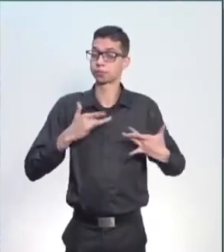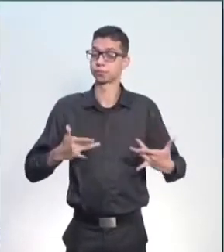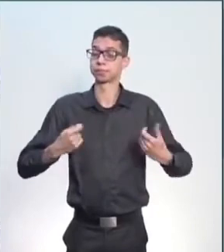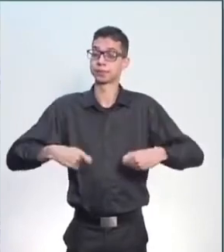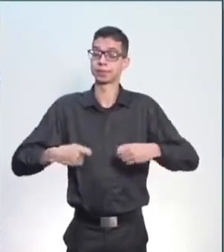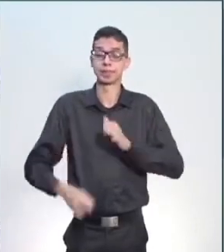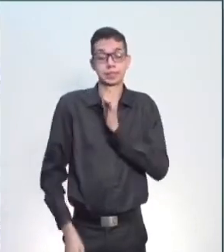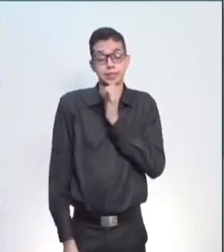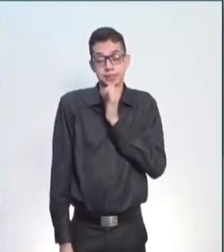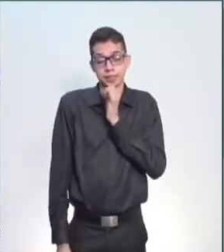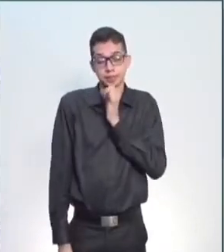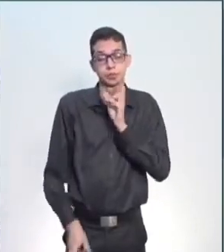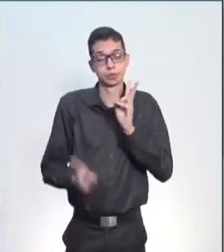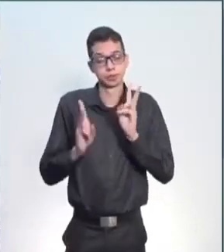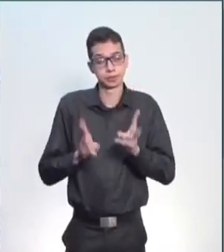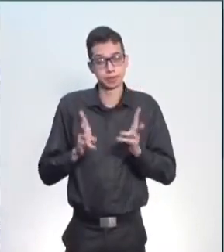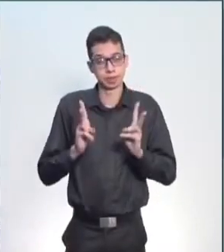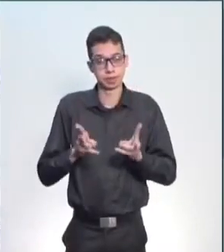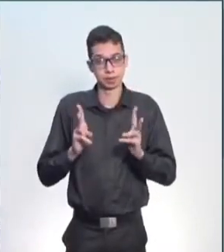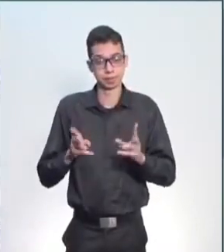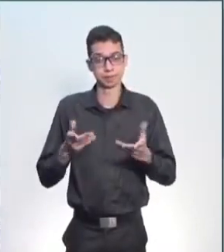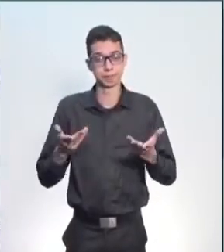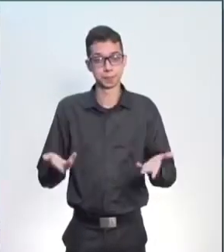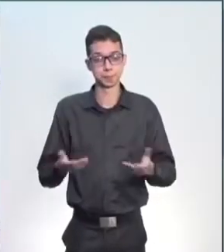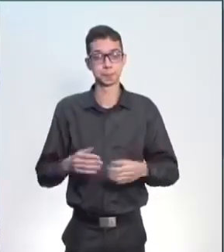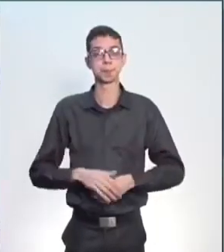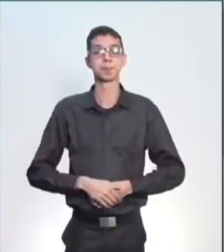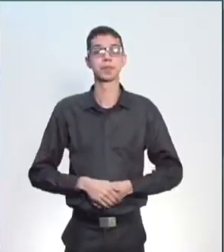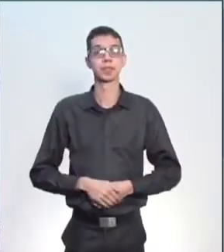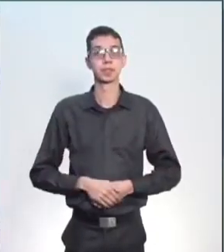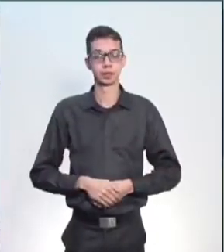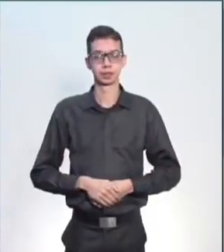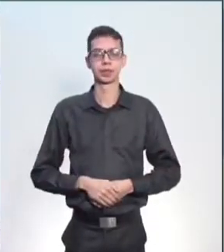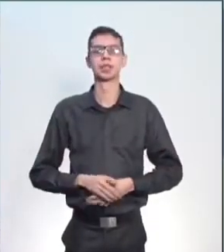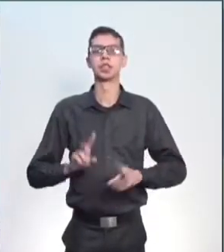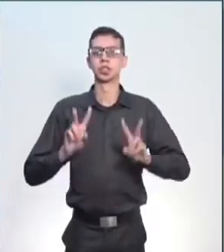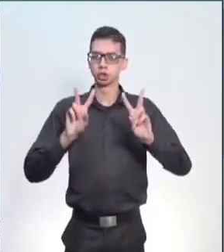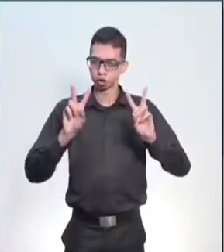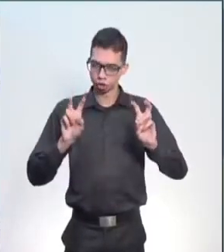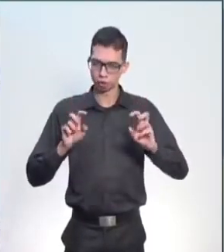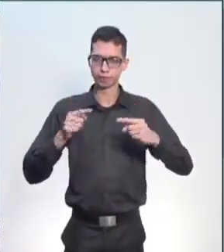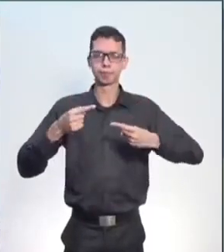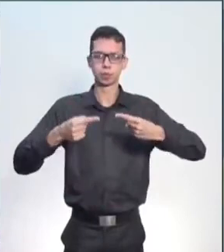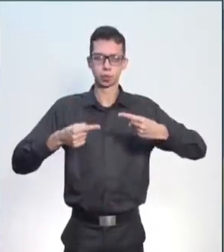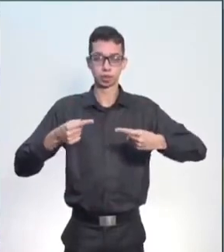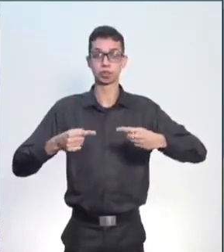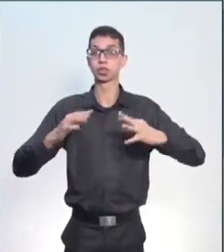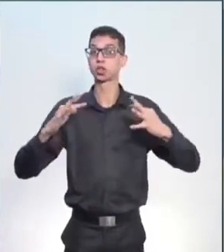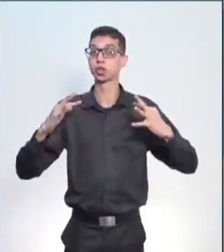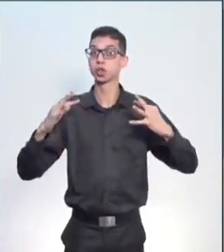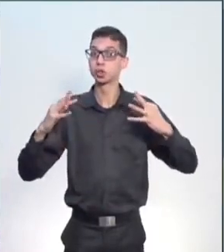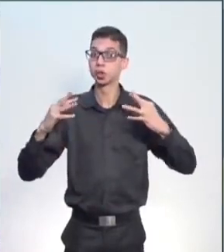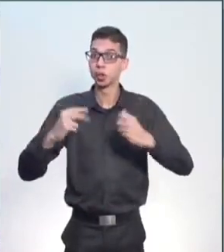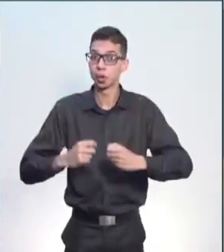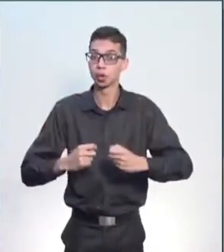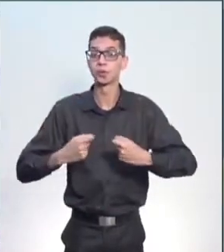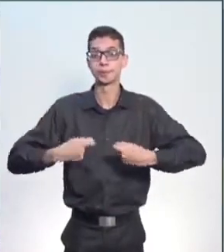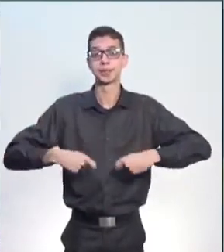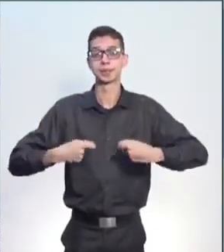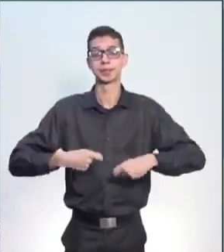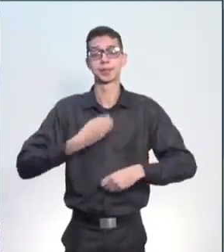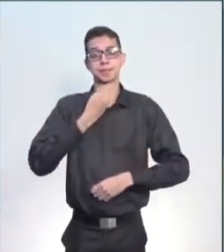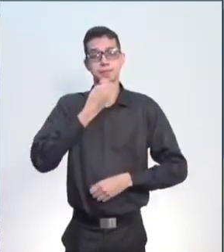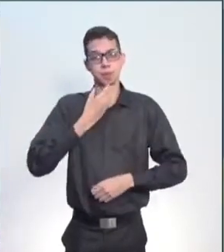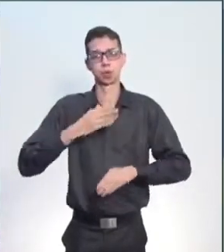da solidariedade no campo da política é que todos possam se beneficiar e viver juntos de